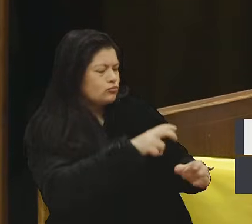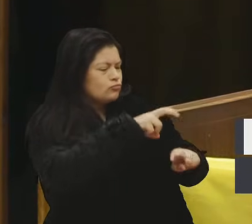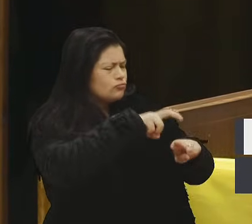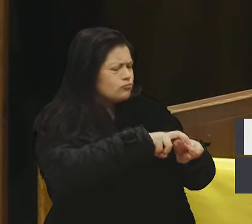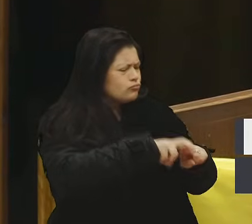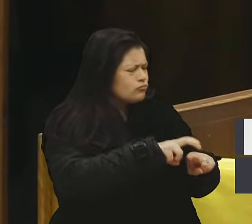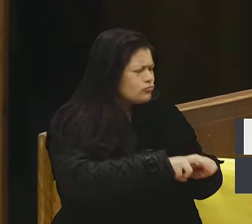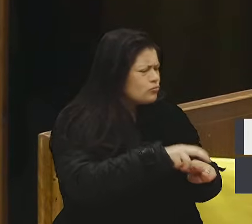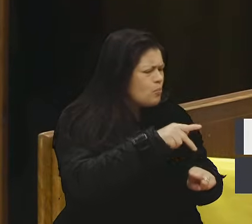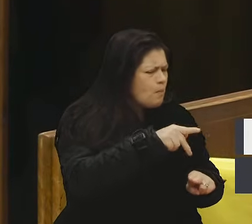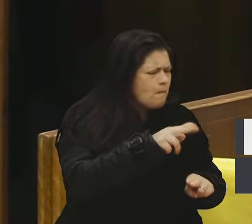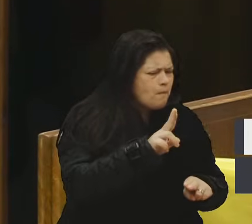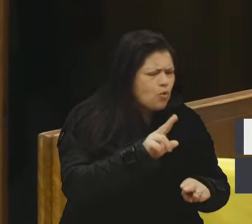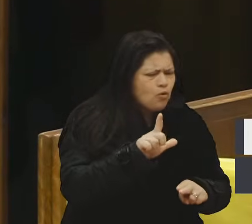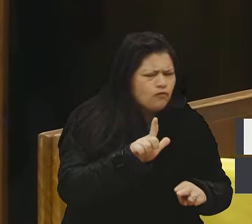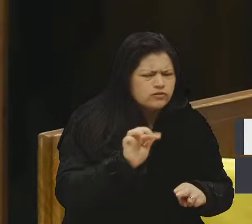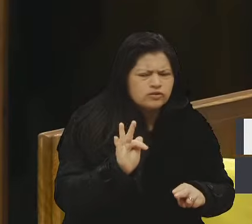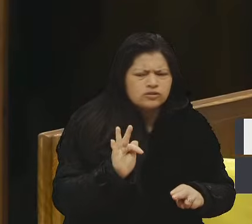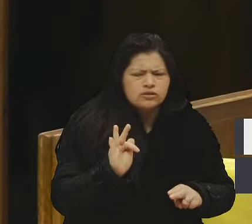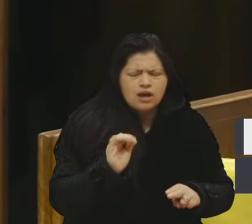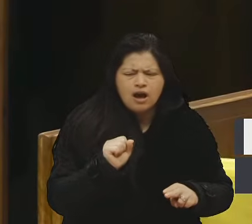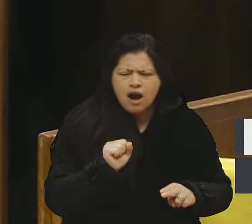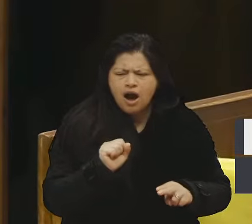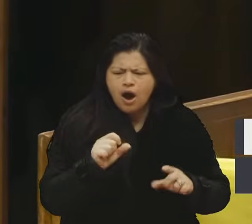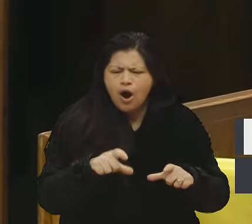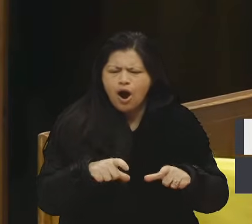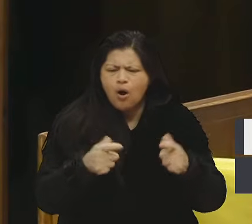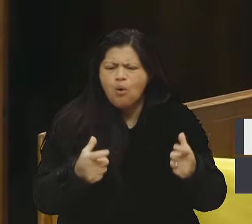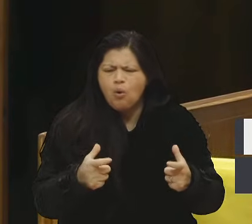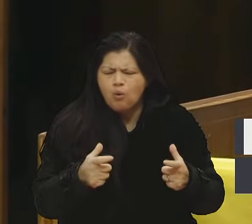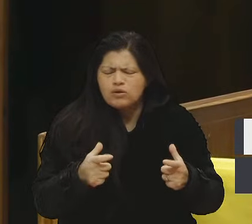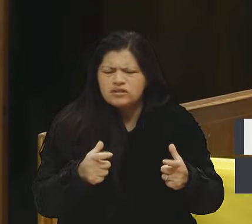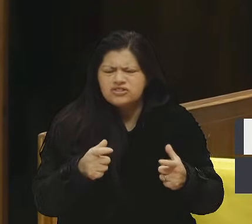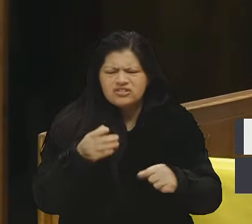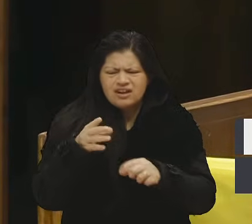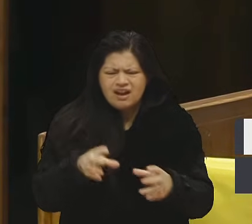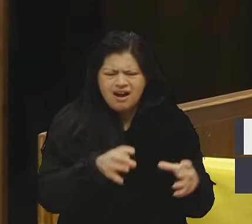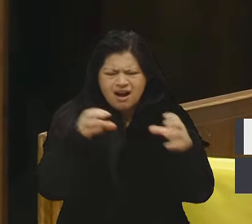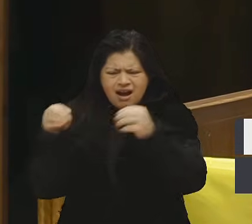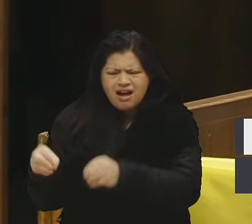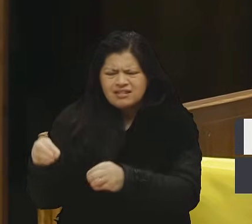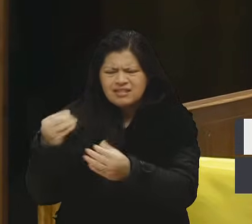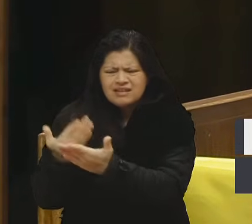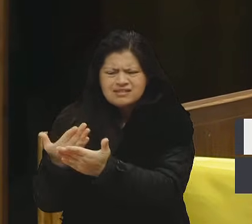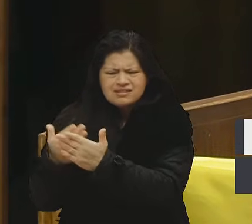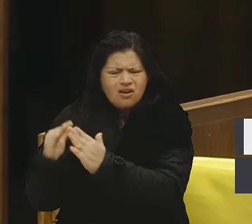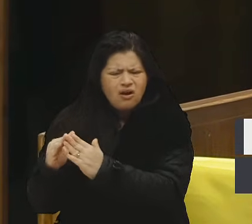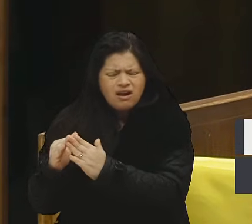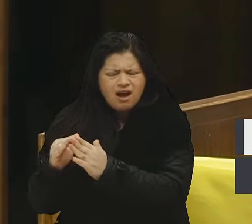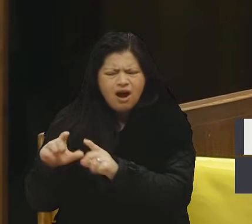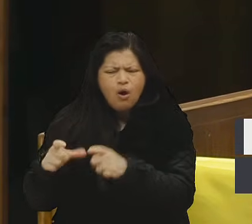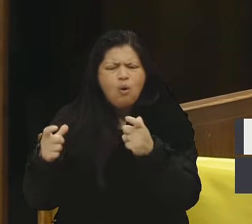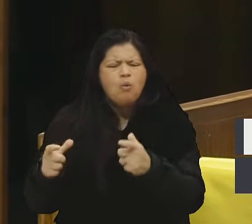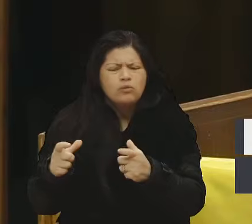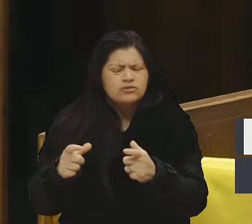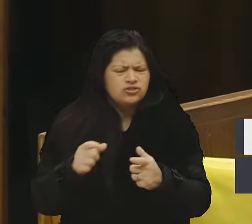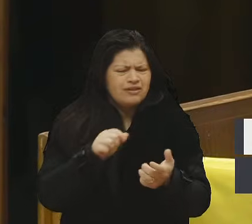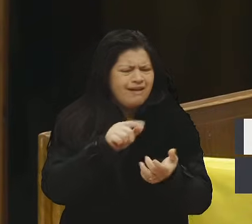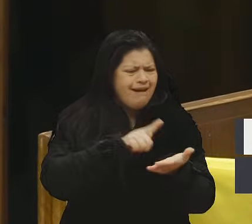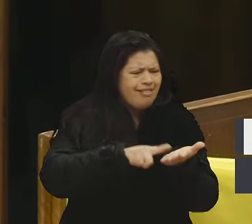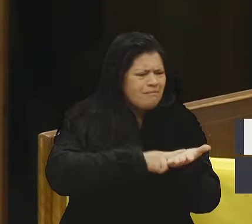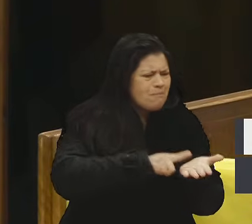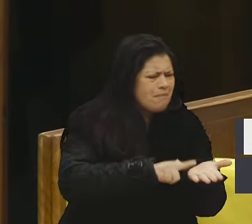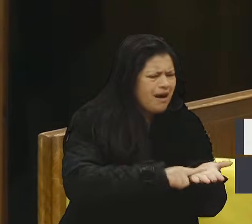eles cabem nas nossas escolas que sequer funcionários e funcionárias para limpeza e higienização tem